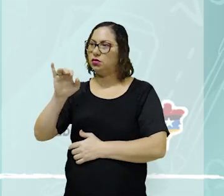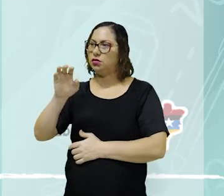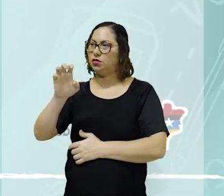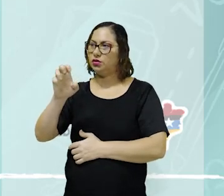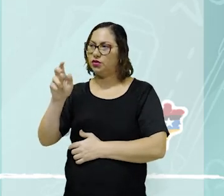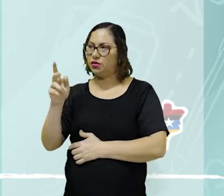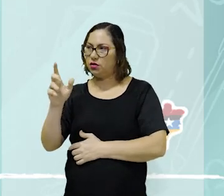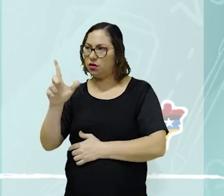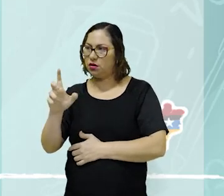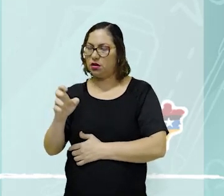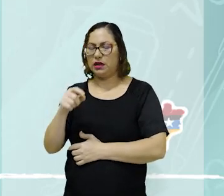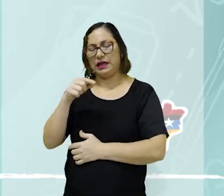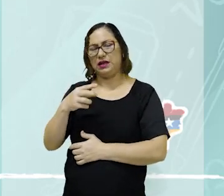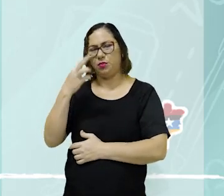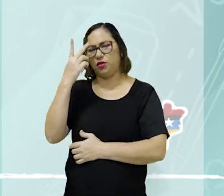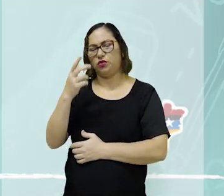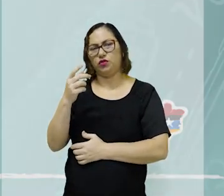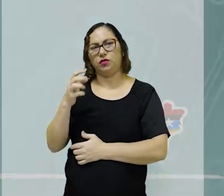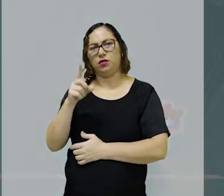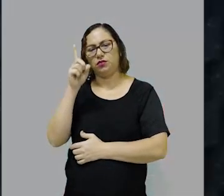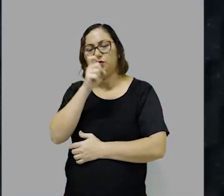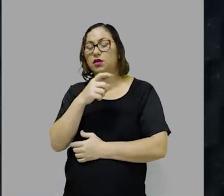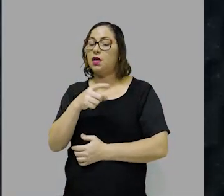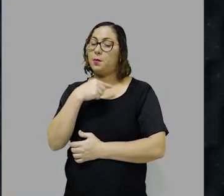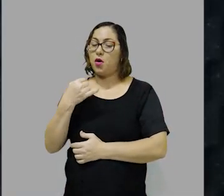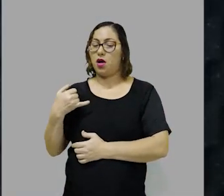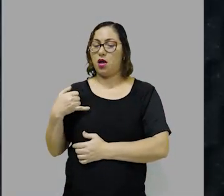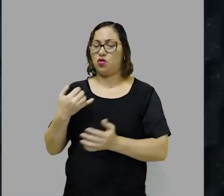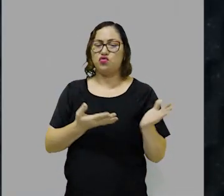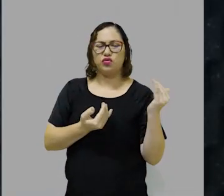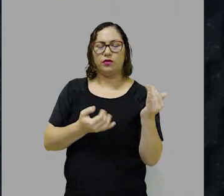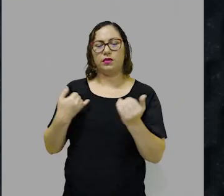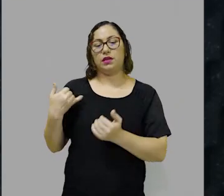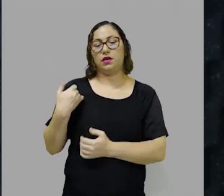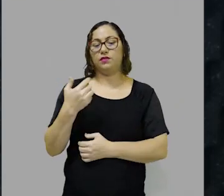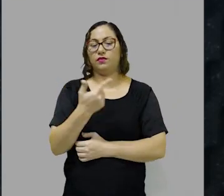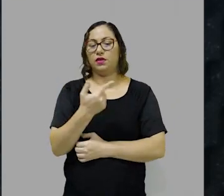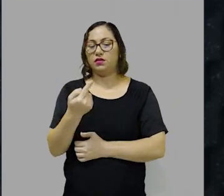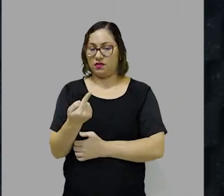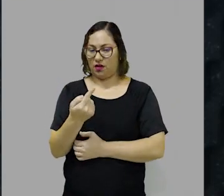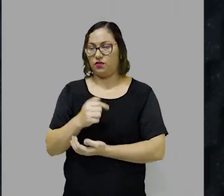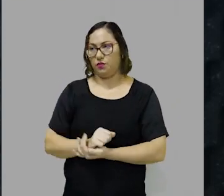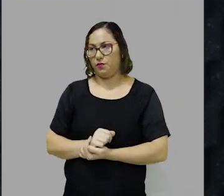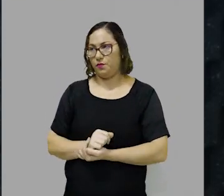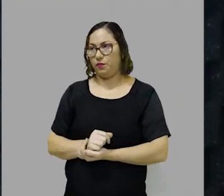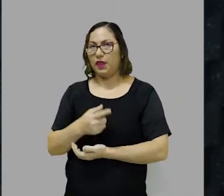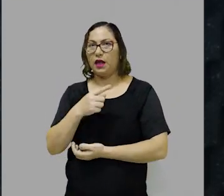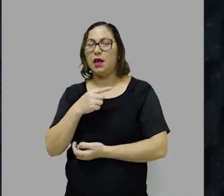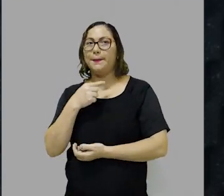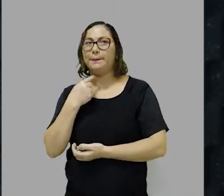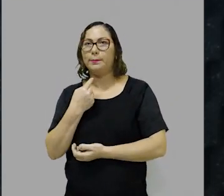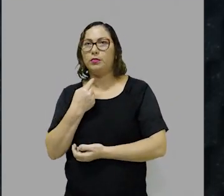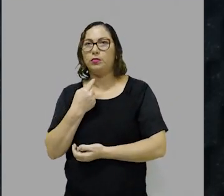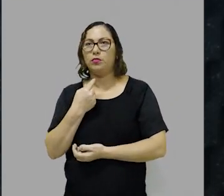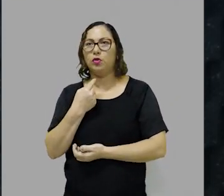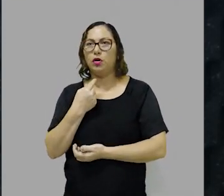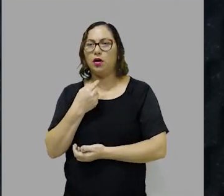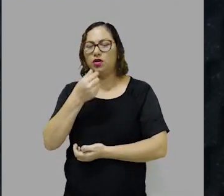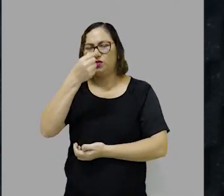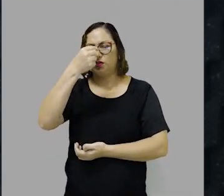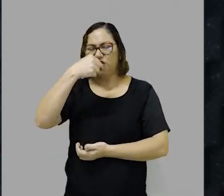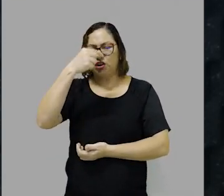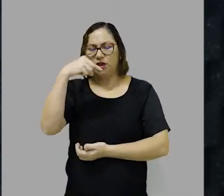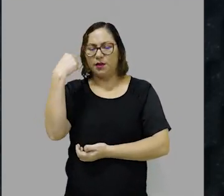muito complicada. Ele morreu muito jovem, morreu com 27 anos de idade. Quando ele morreu de gripe